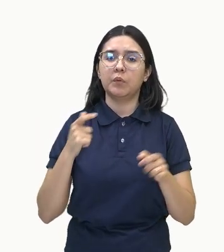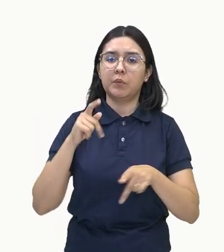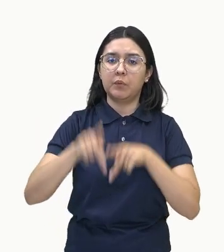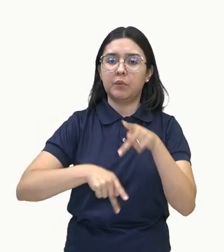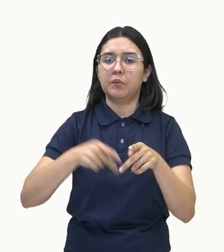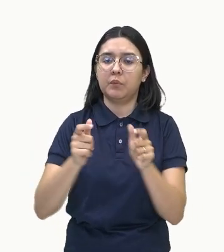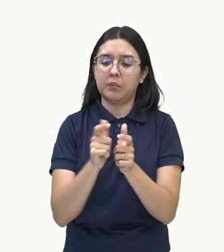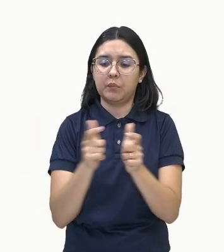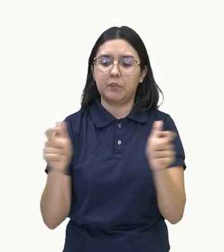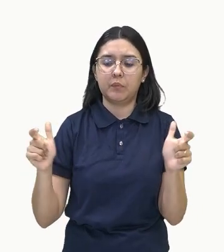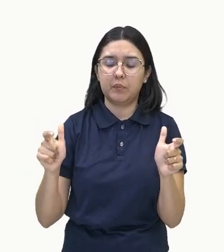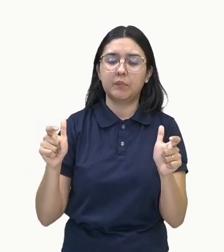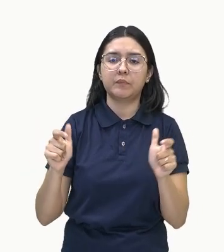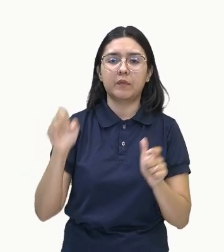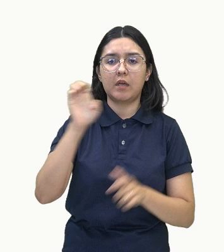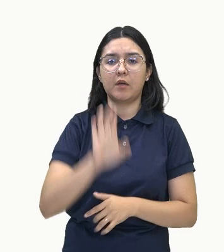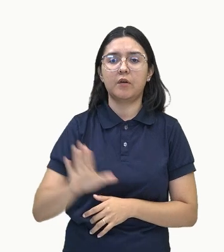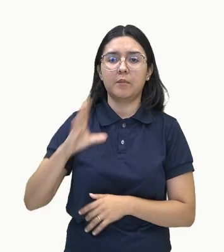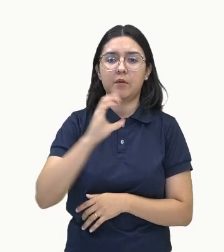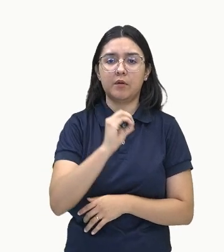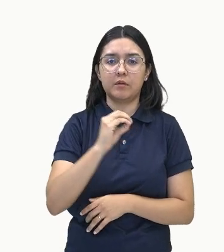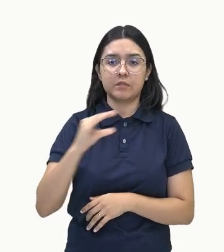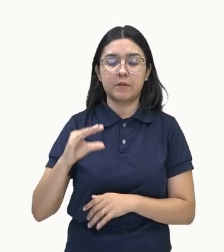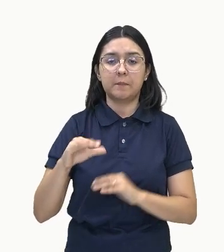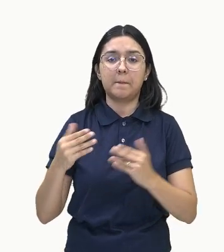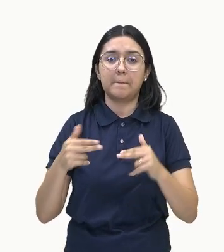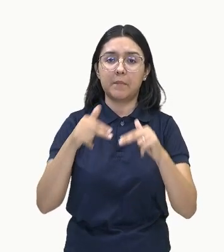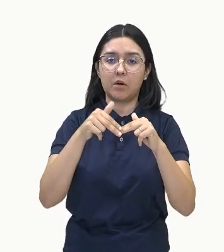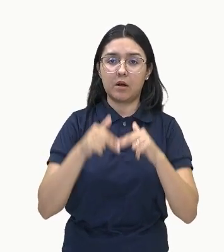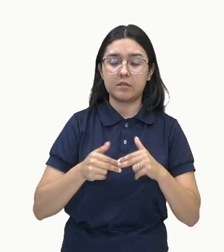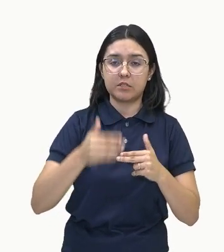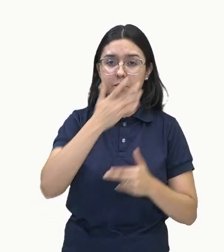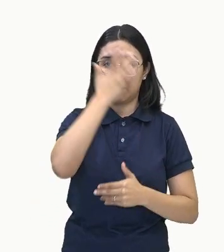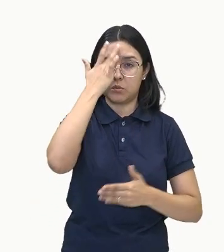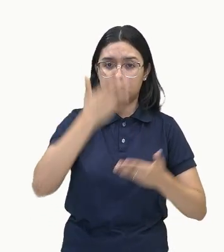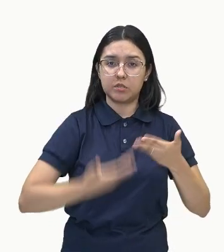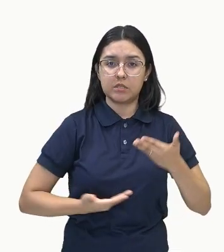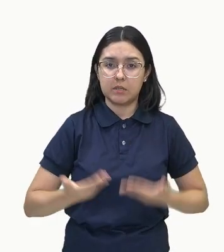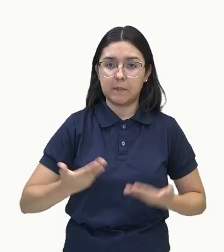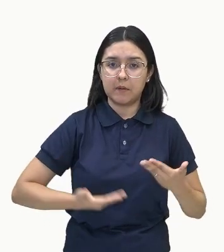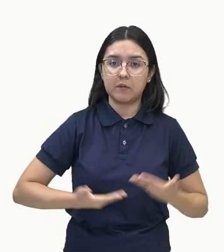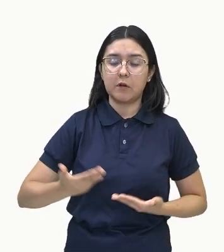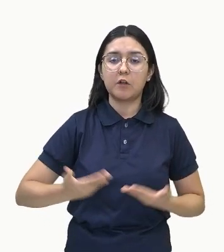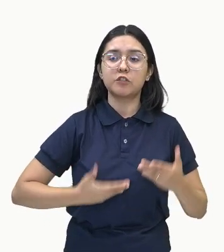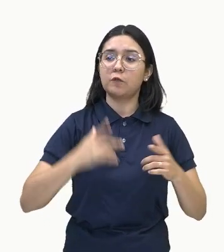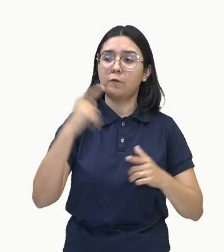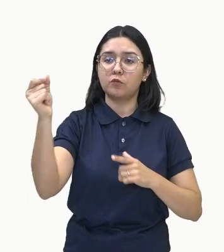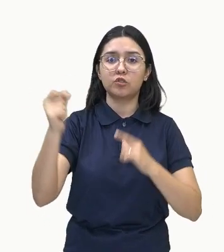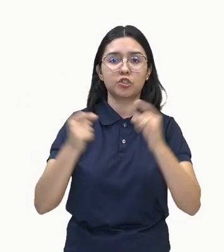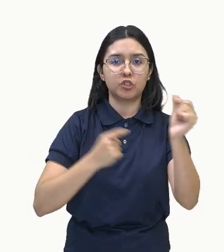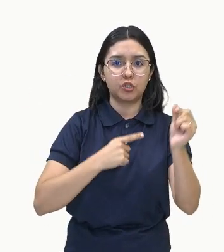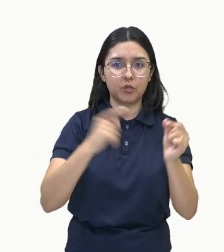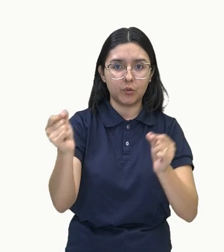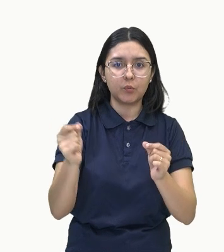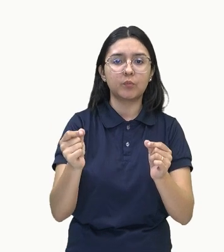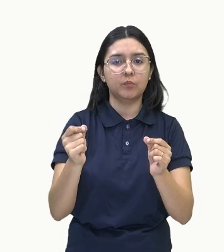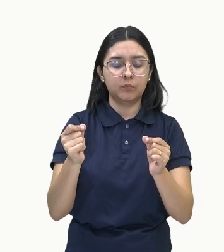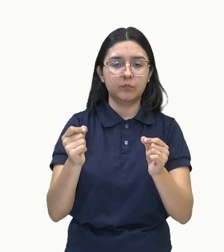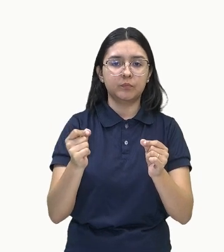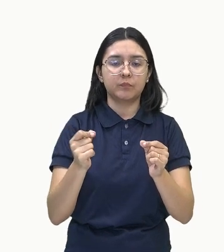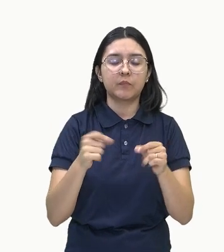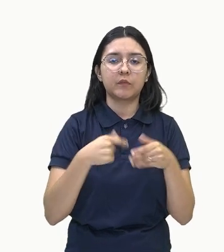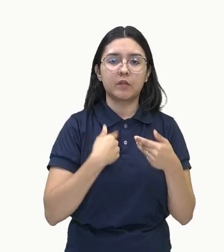na Europa Ocidental, uma vez que muitos servos, prestem atenção, fugiam dos feudos